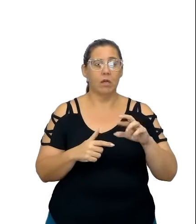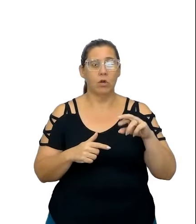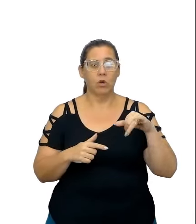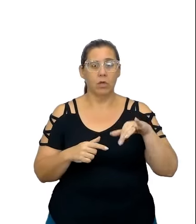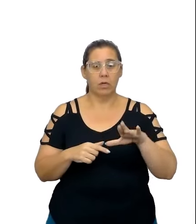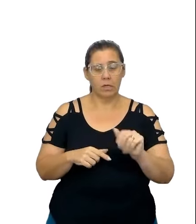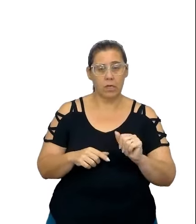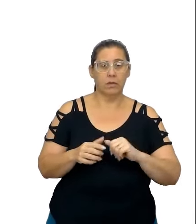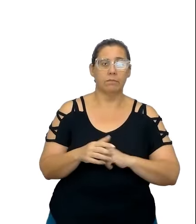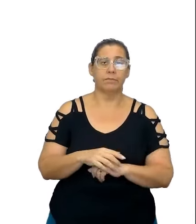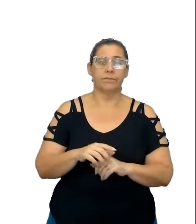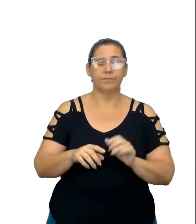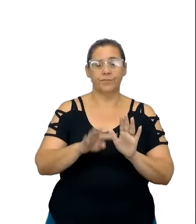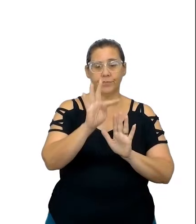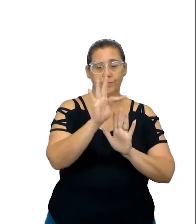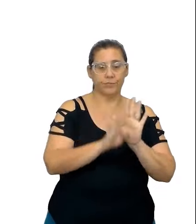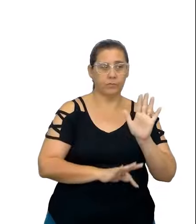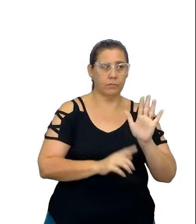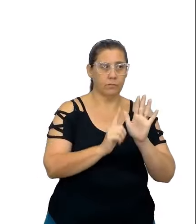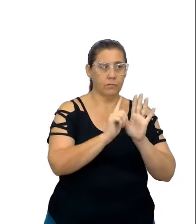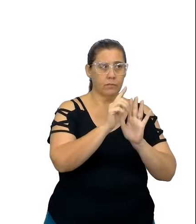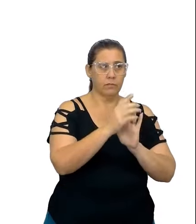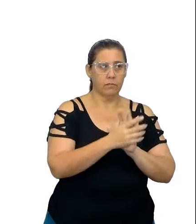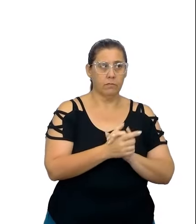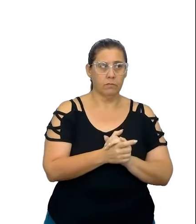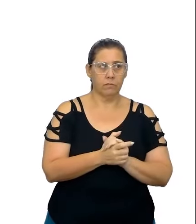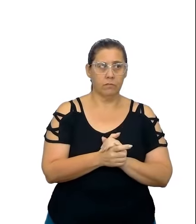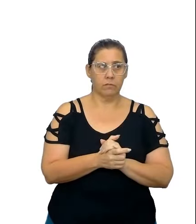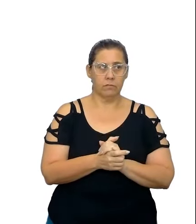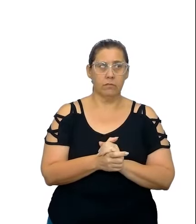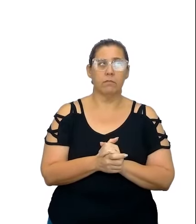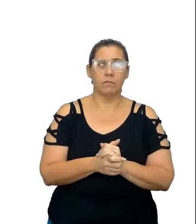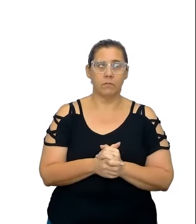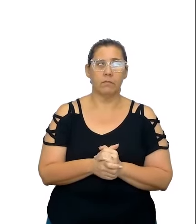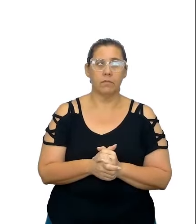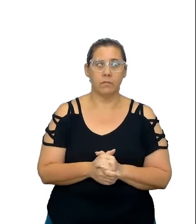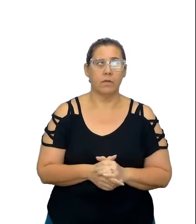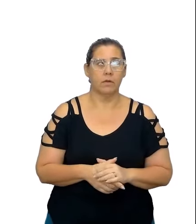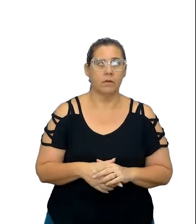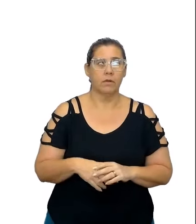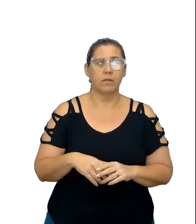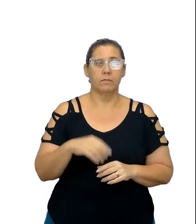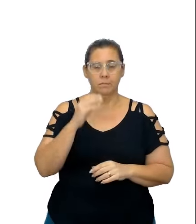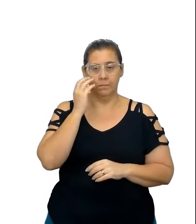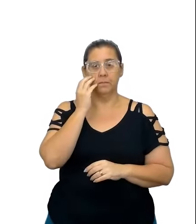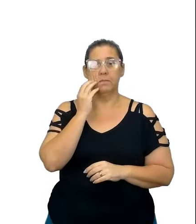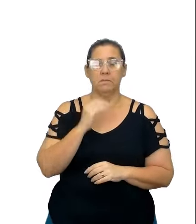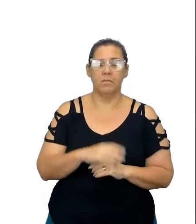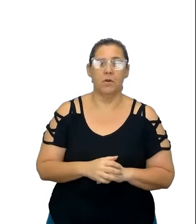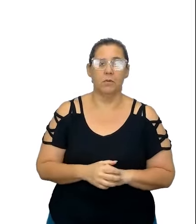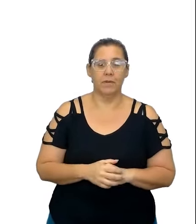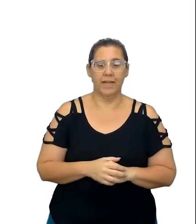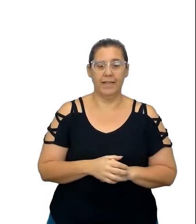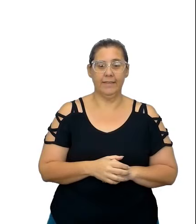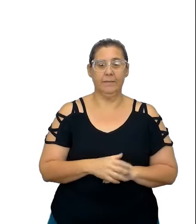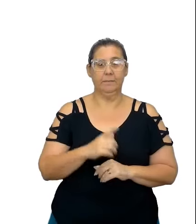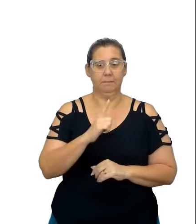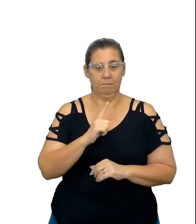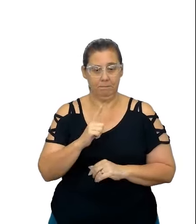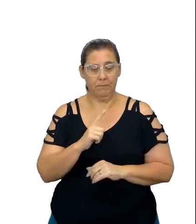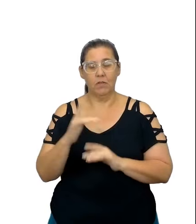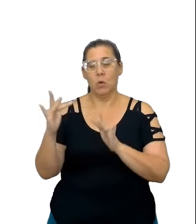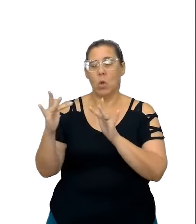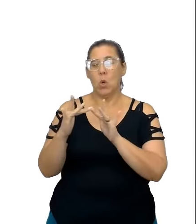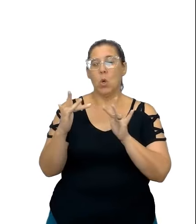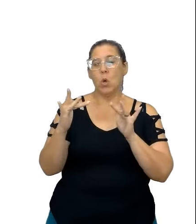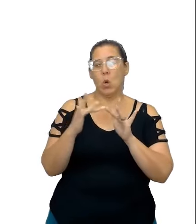no gênero textual meme. Então, nós já falamos bastante sobre isso. Nós já pensamos, mas o seu aluno vai entrar em contato